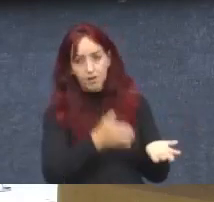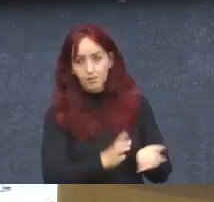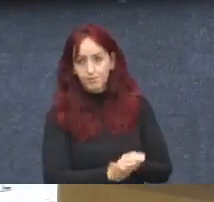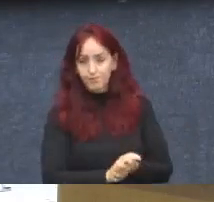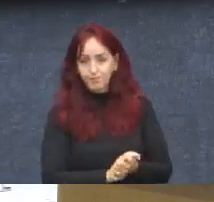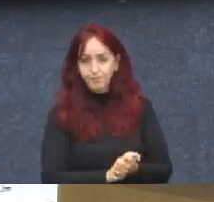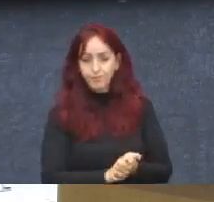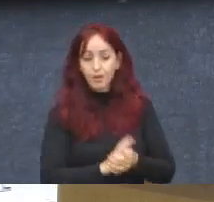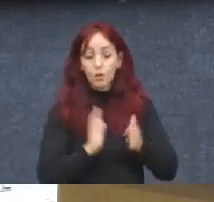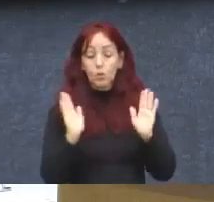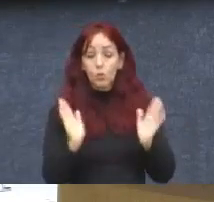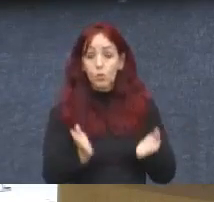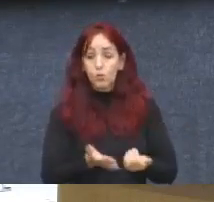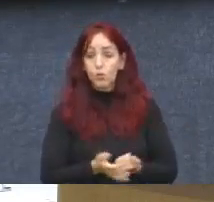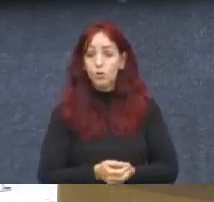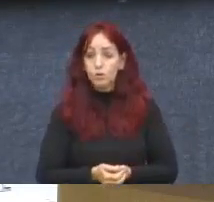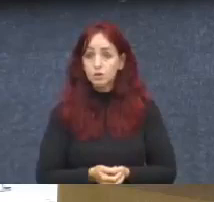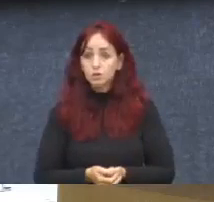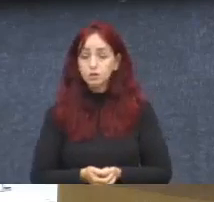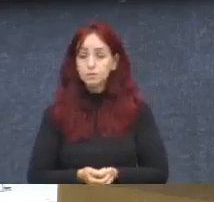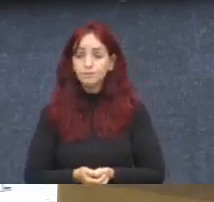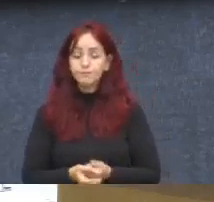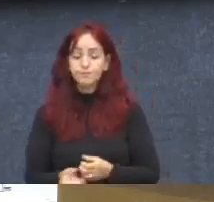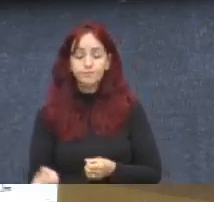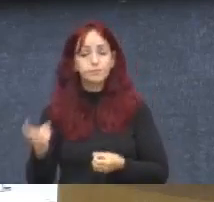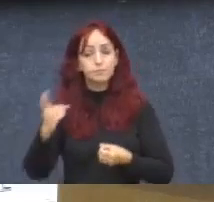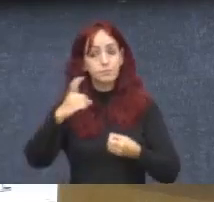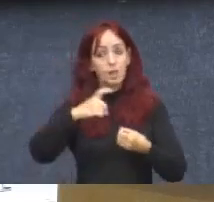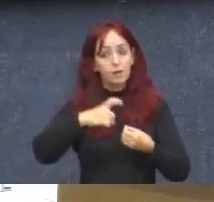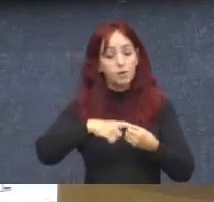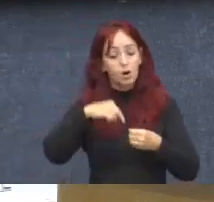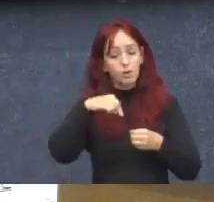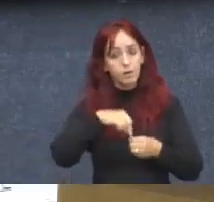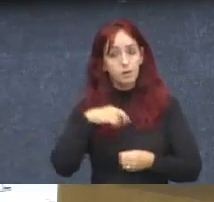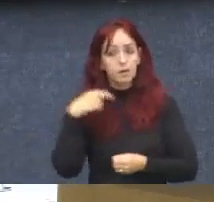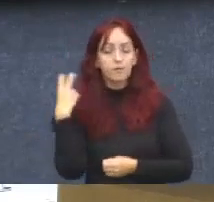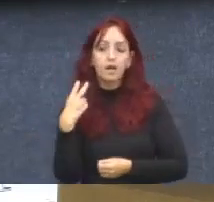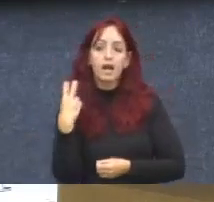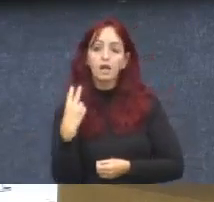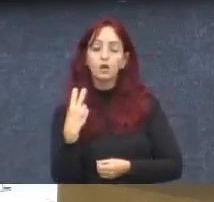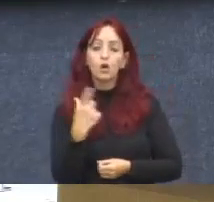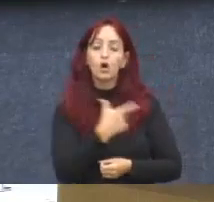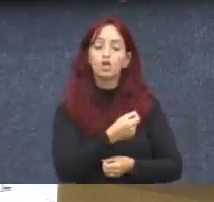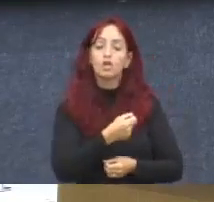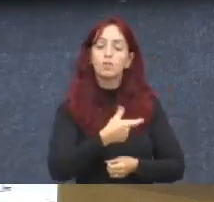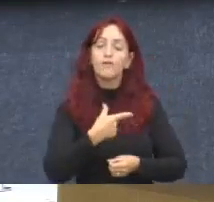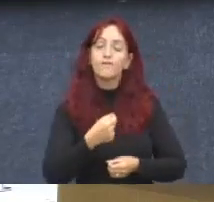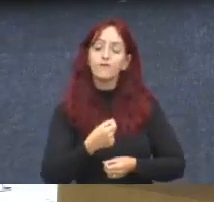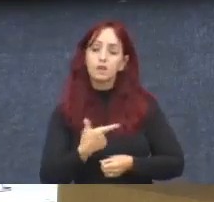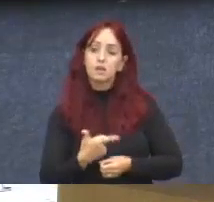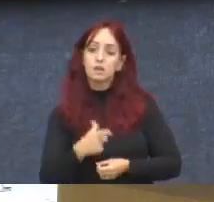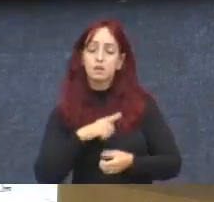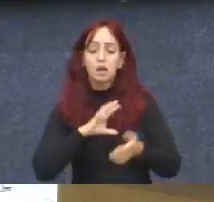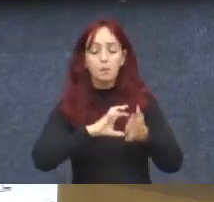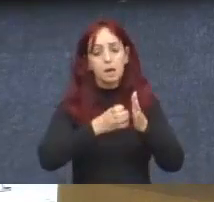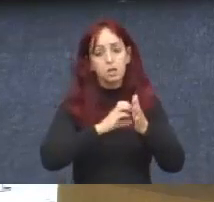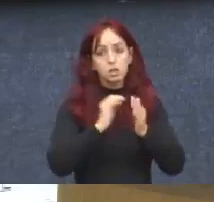Hoje, retorno a essa casa eleito vereador em 2020, pelo meu partido, o